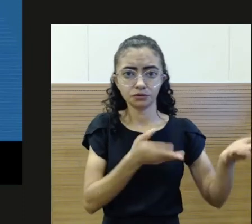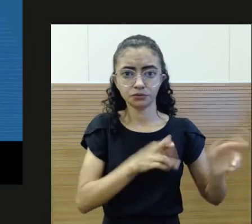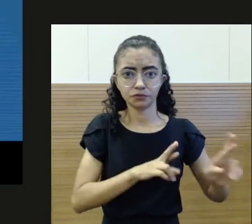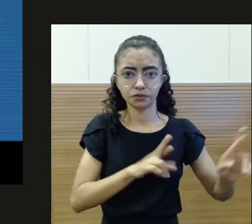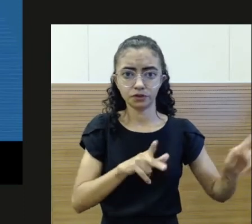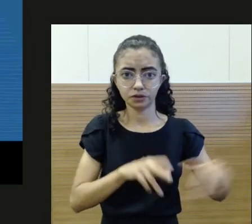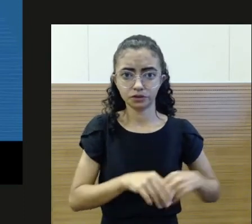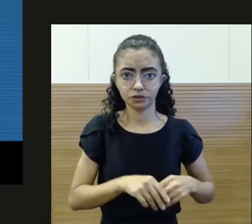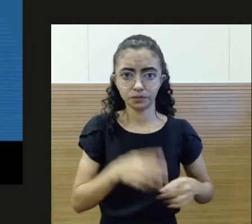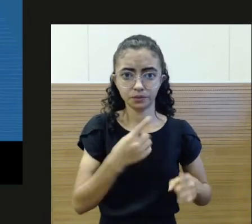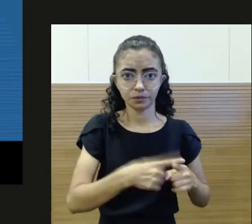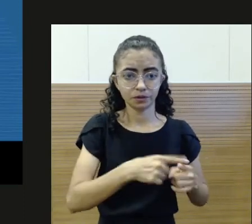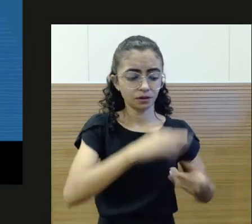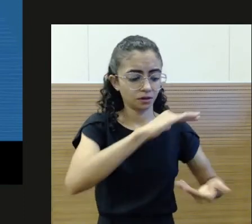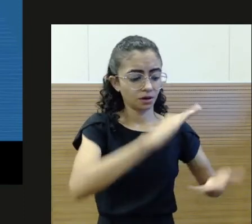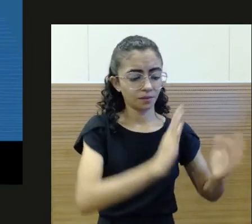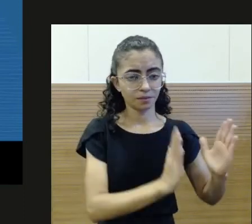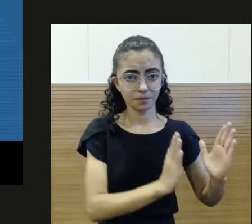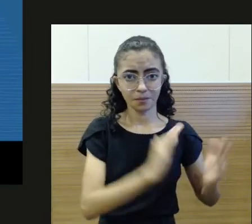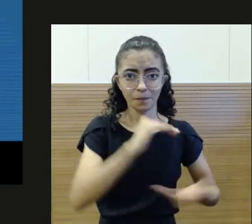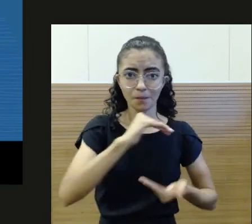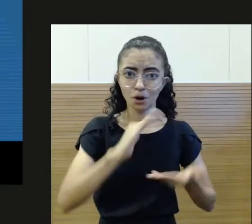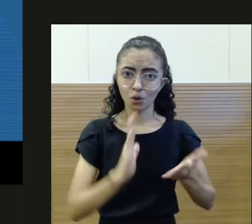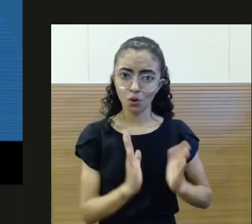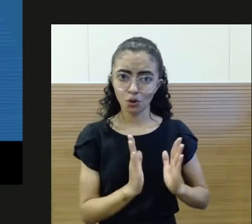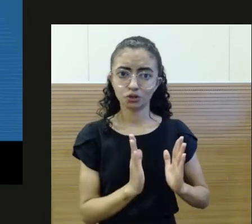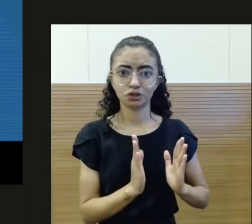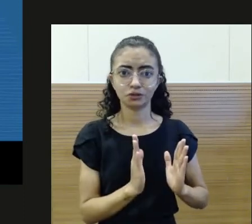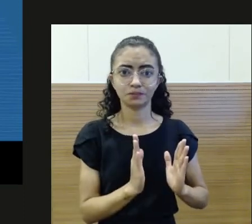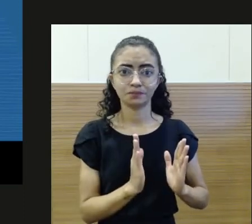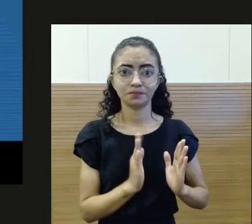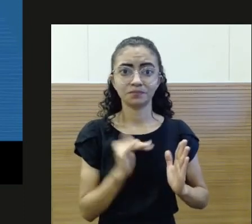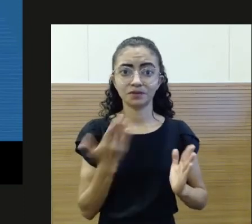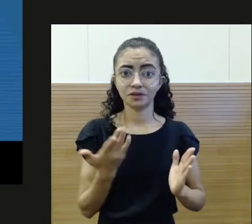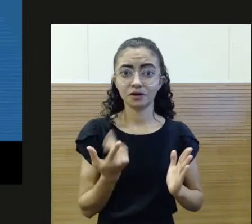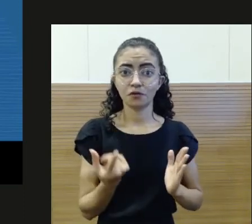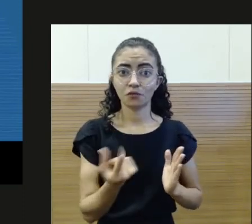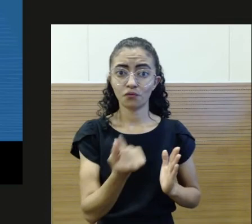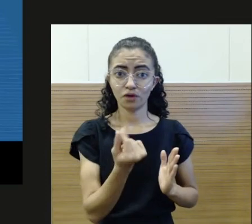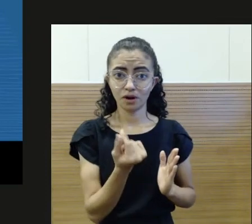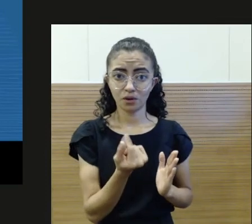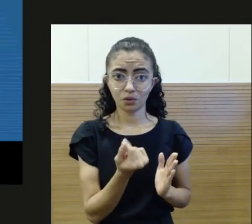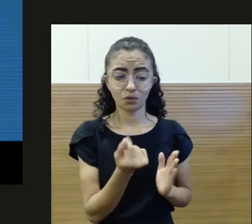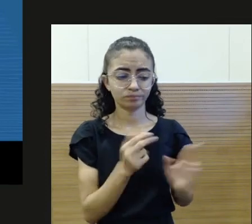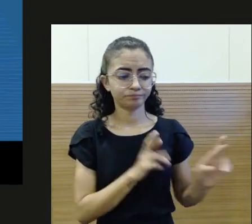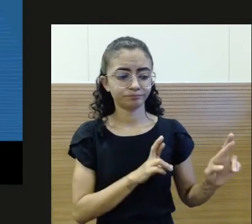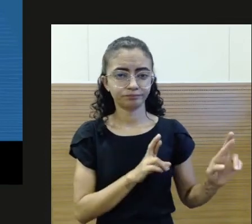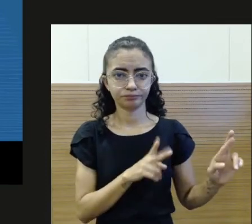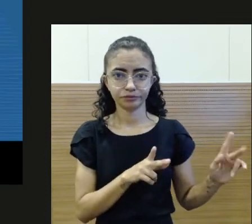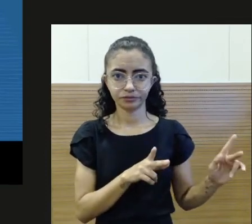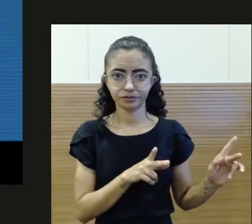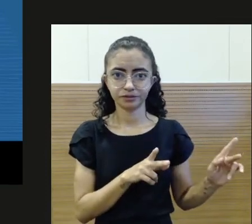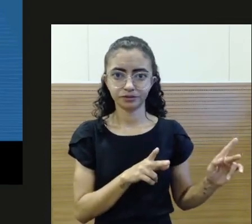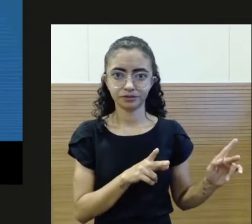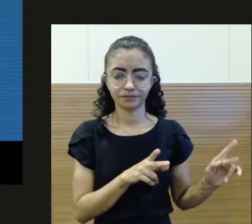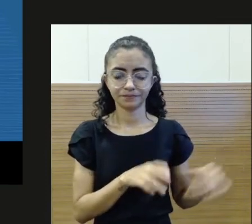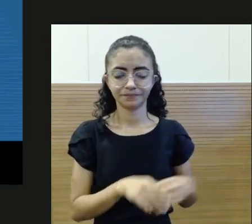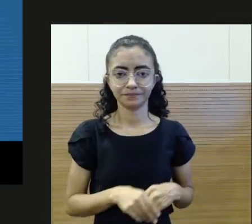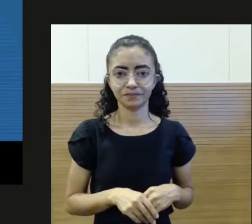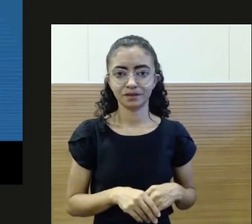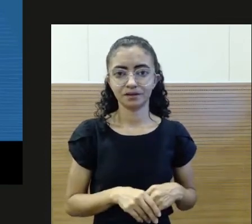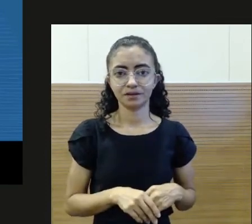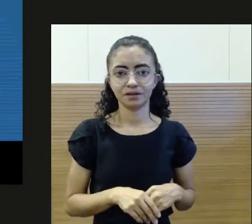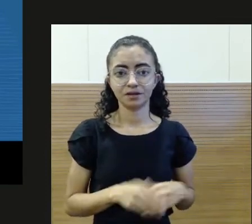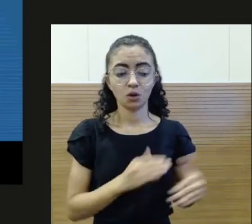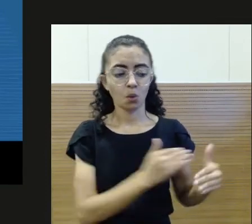do pacote permitia que os valores que eram apresentados para o consumidor fossem diferentes e fossem incomparáveis. E a